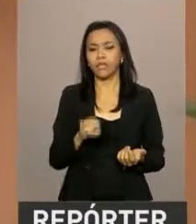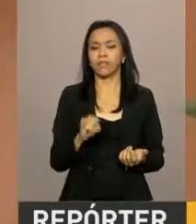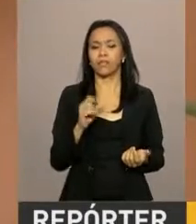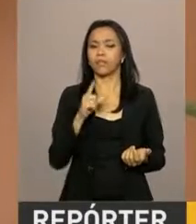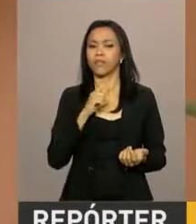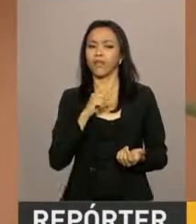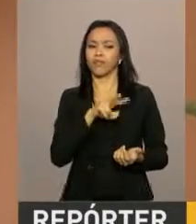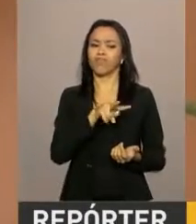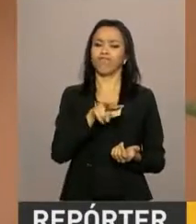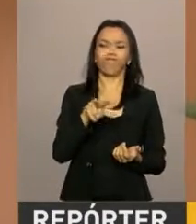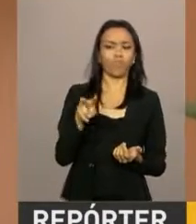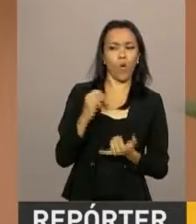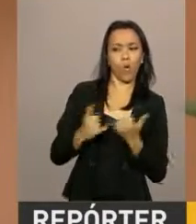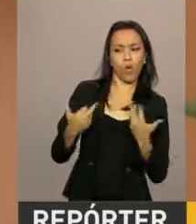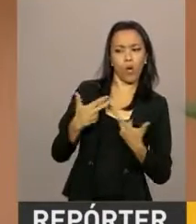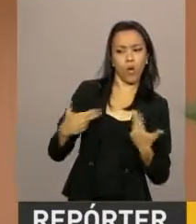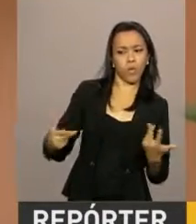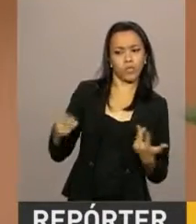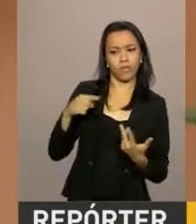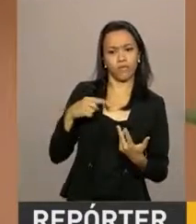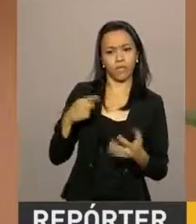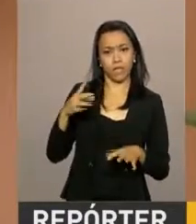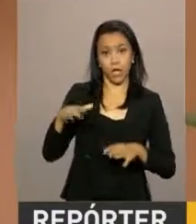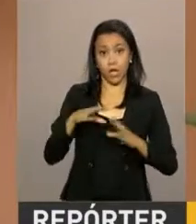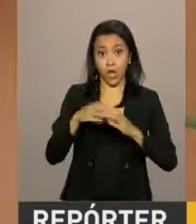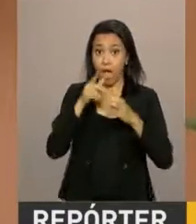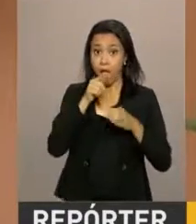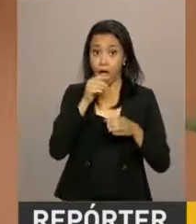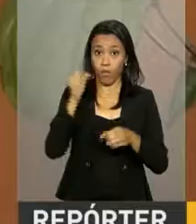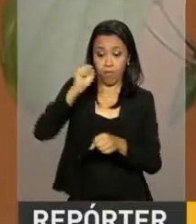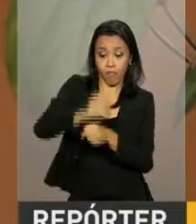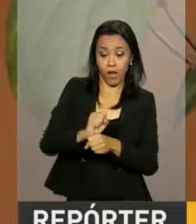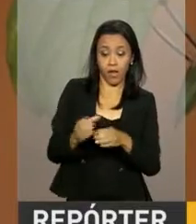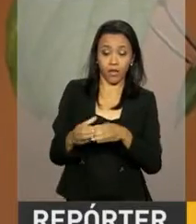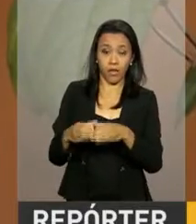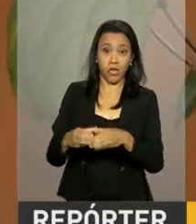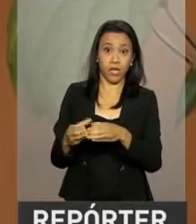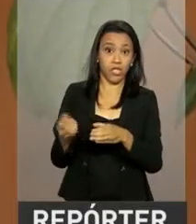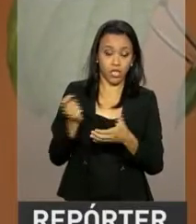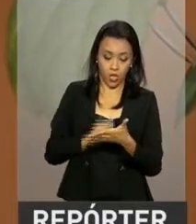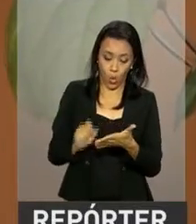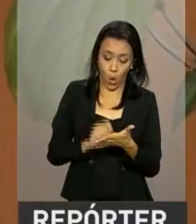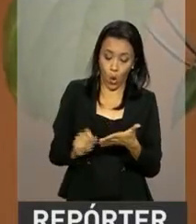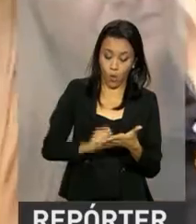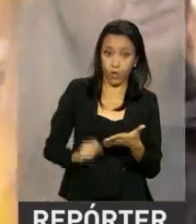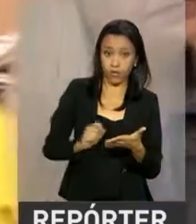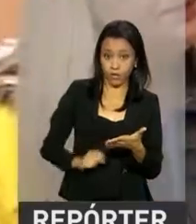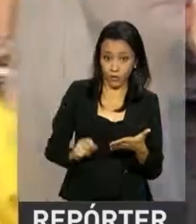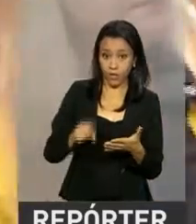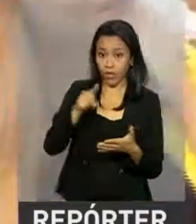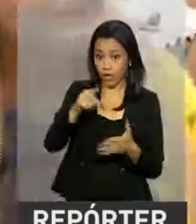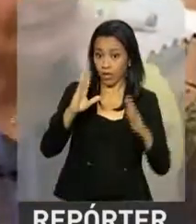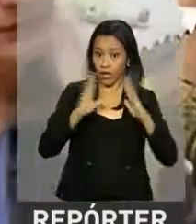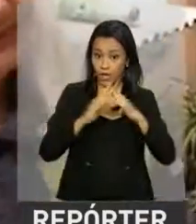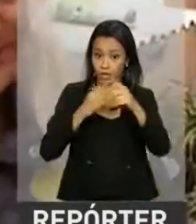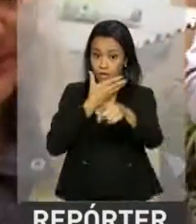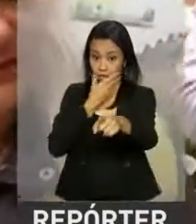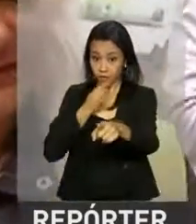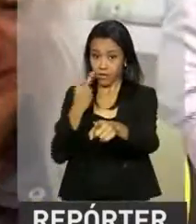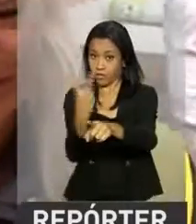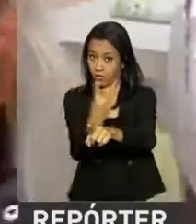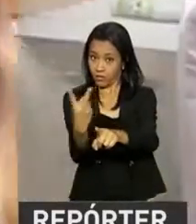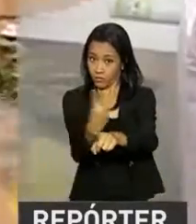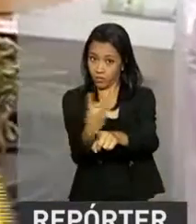tem alguma coisa que possa vir a ser um criador, a gente anota, né? Essa aqui é a residência, então, do seu Nelson e da dona Maria